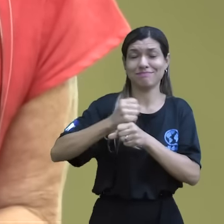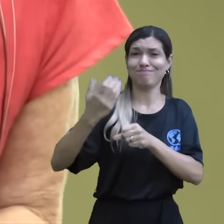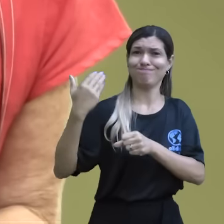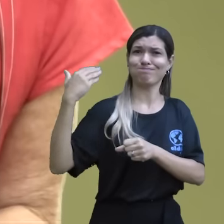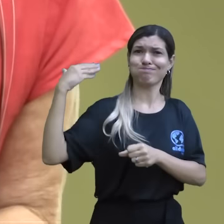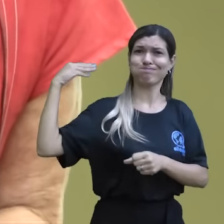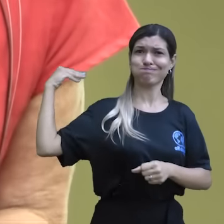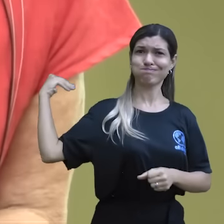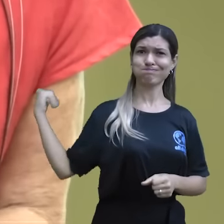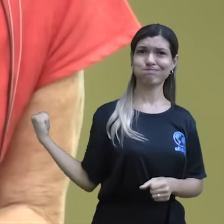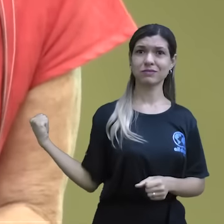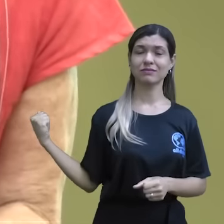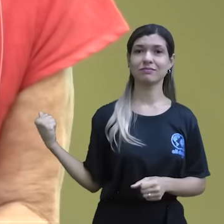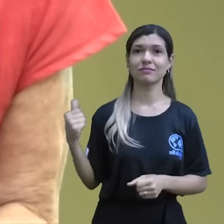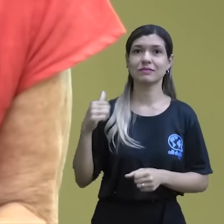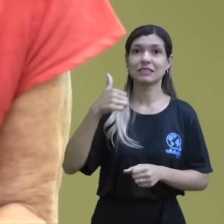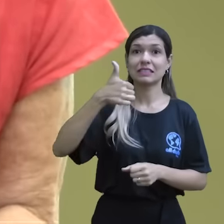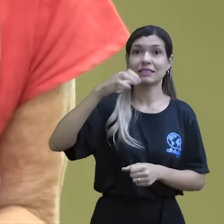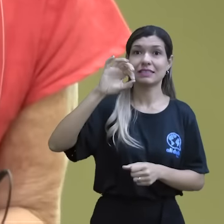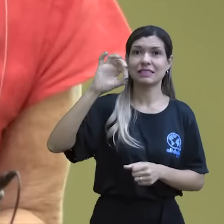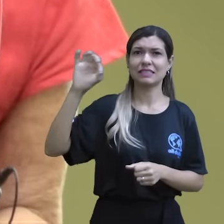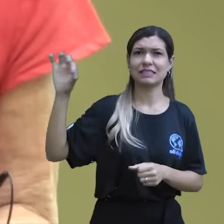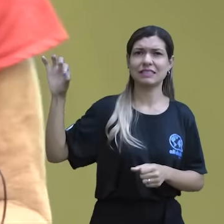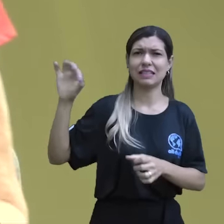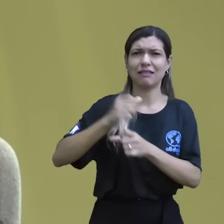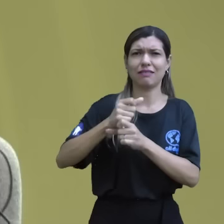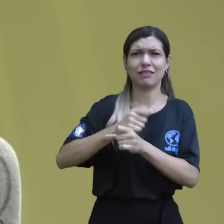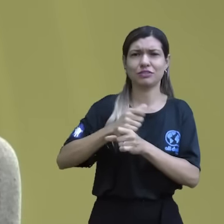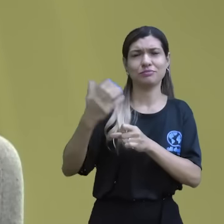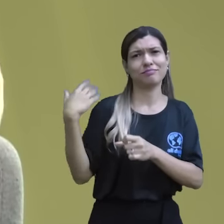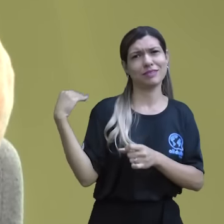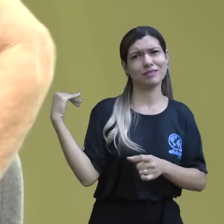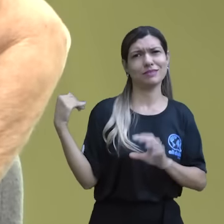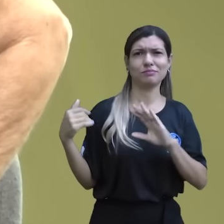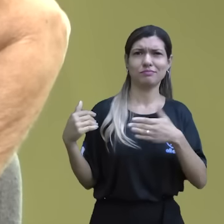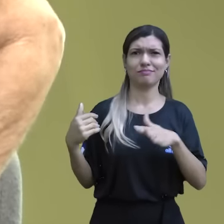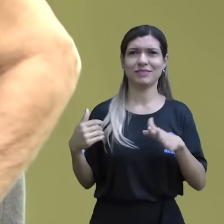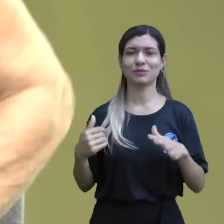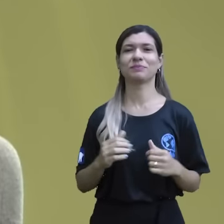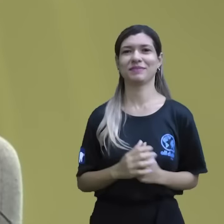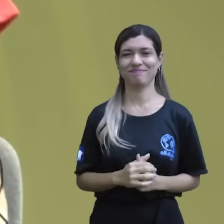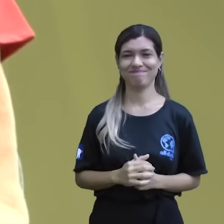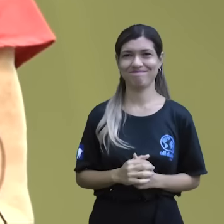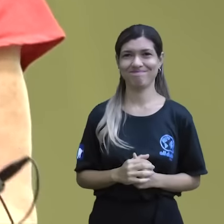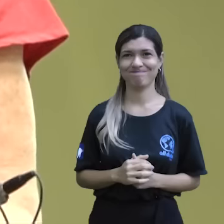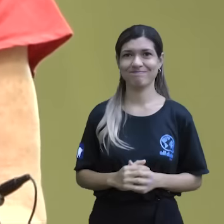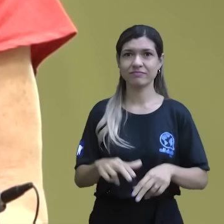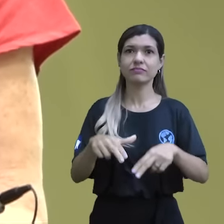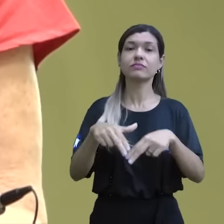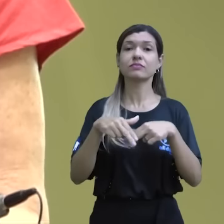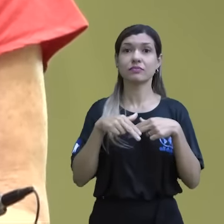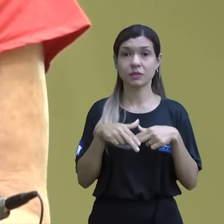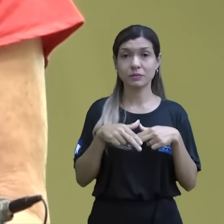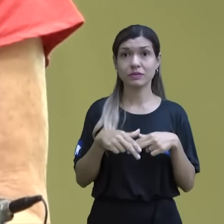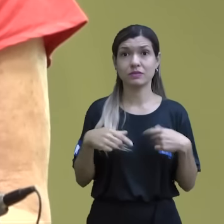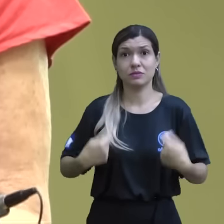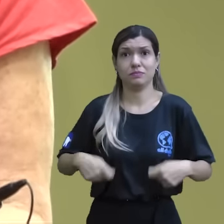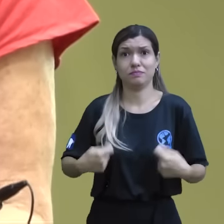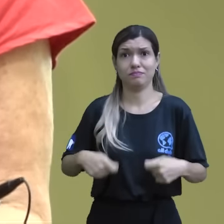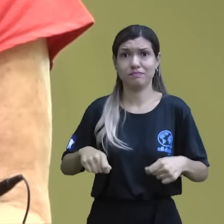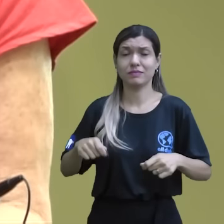o primeiro que ele escreve, que é o livro mais sofisticado, que é o Gonzaga de Sá, né? Pelo qual ele recebeu um prêmio. Aí